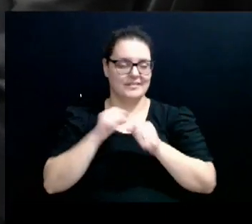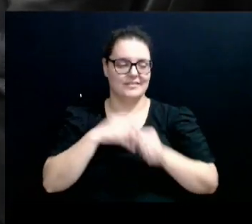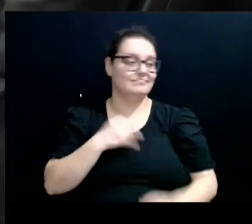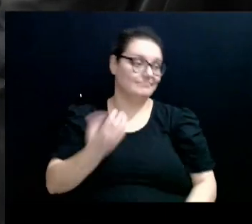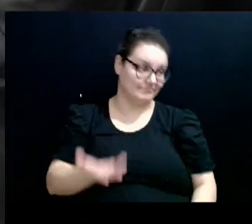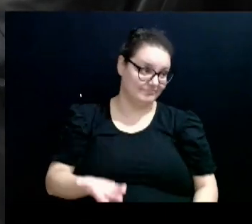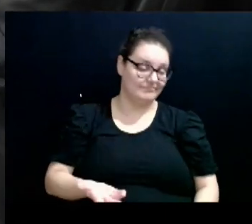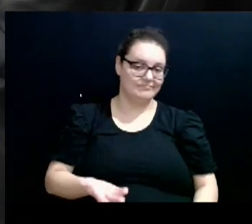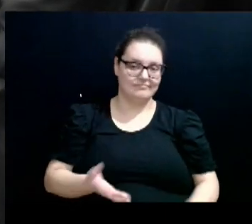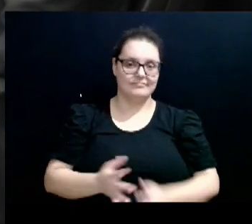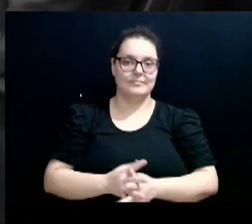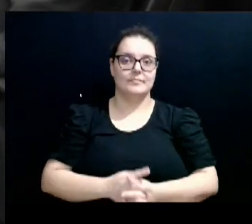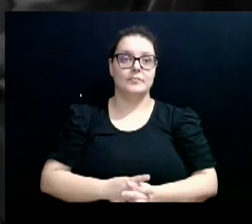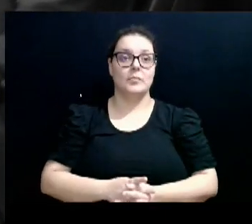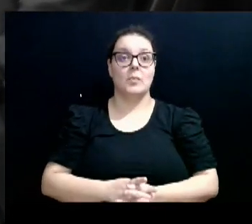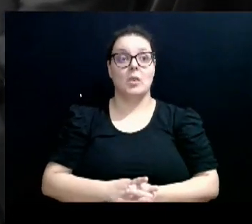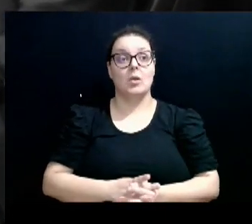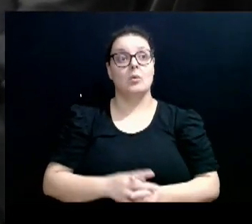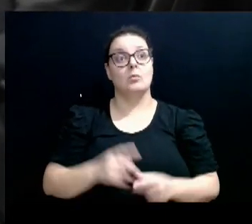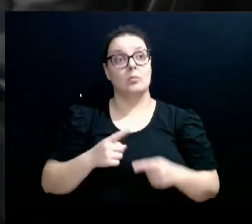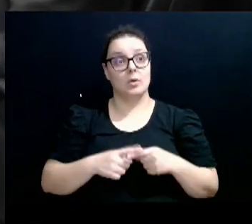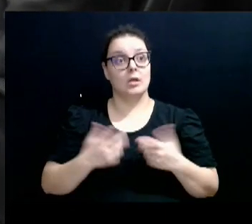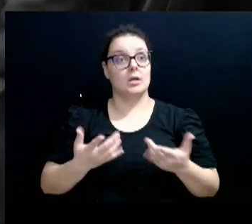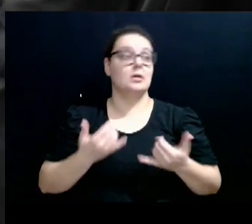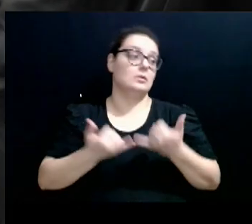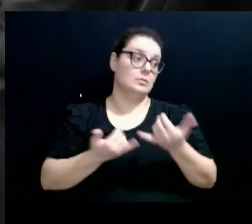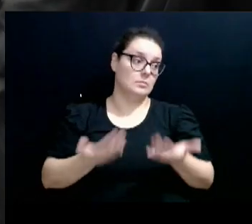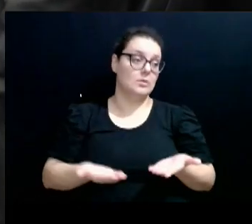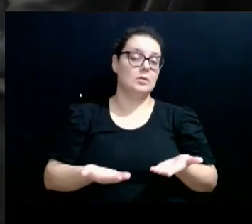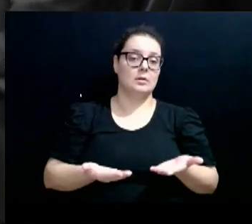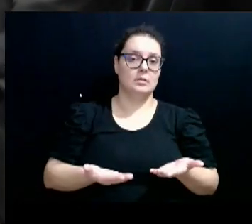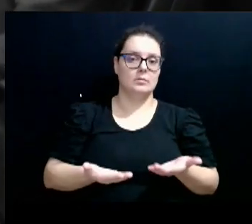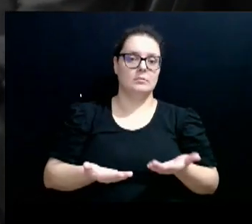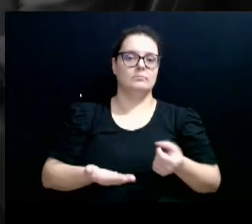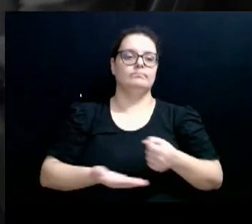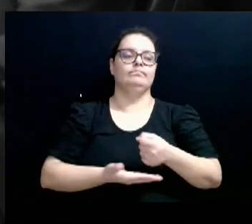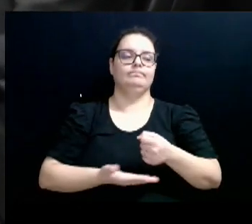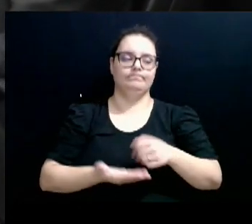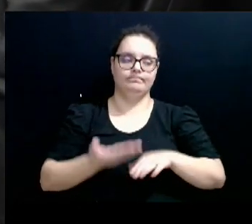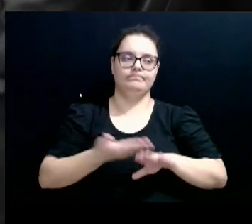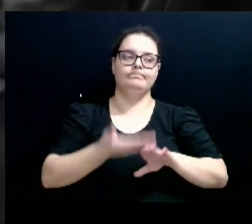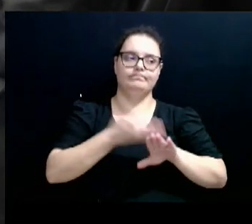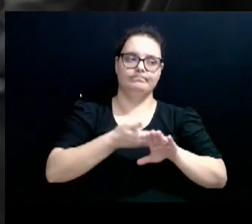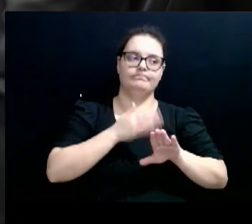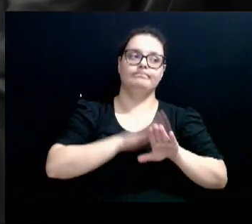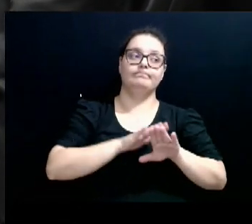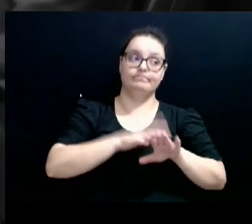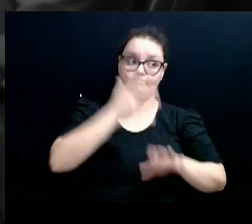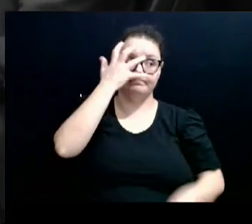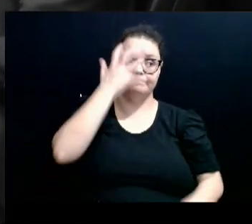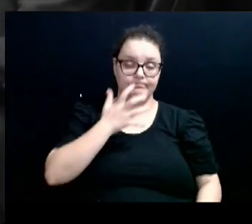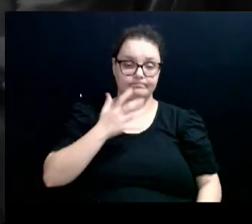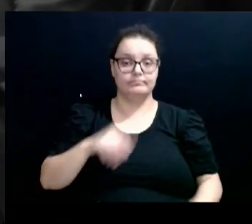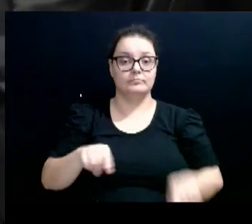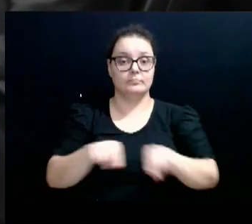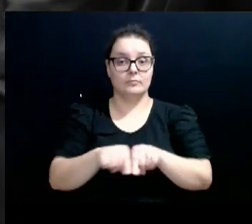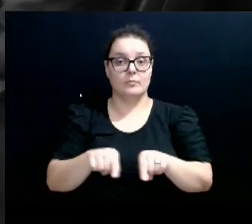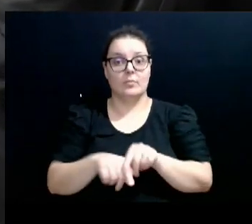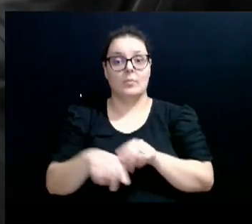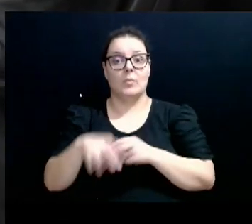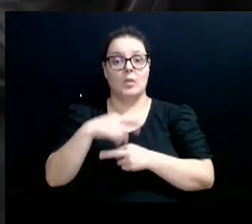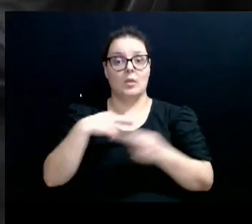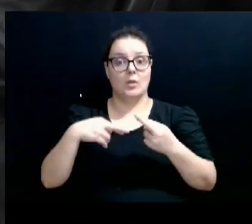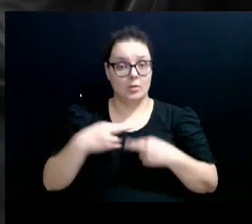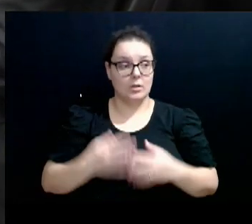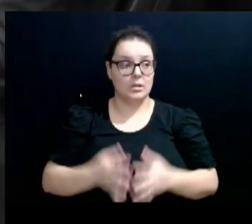uma questão, apesar dessa brincadeira, ela traz um fundo muito sério, que é inclusive essa questão de que